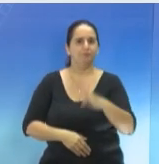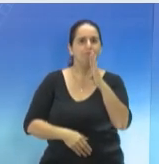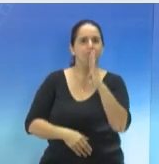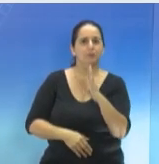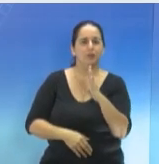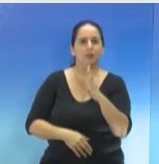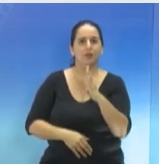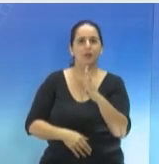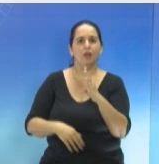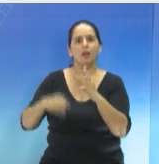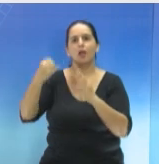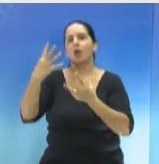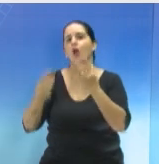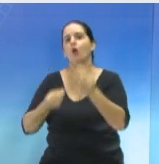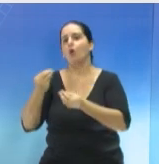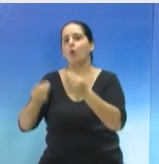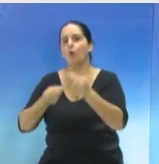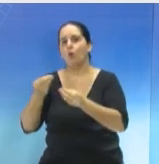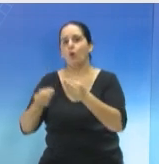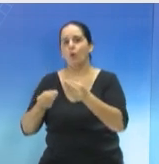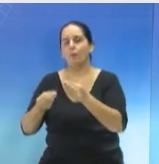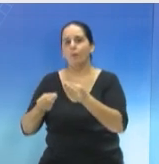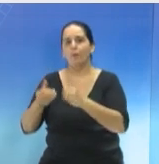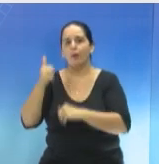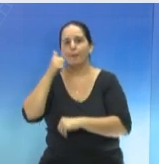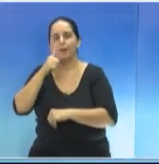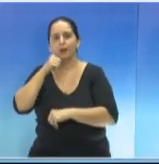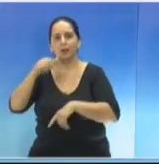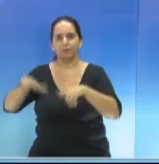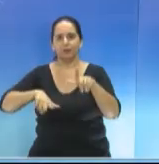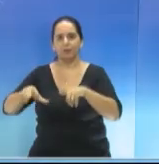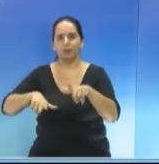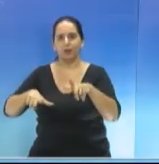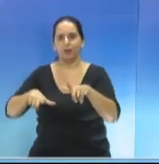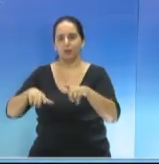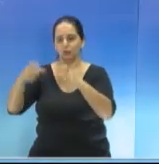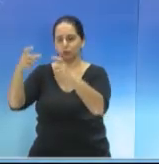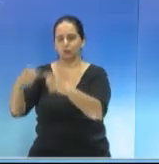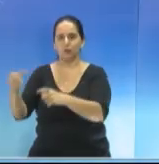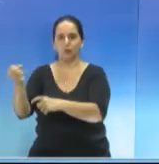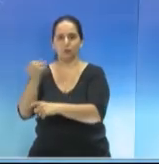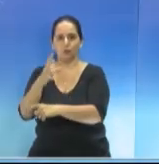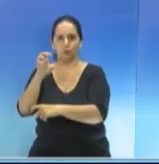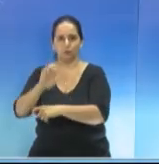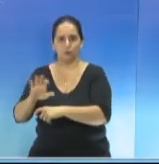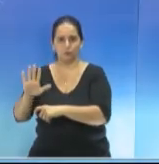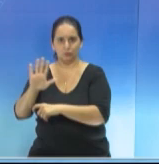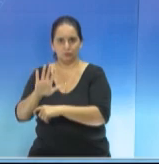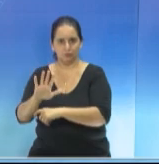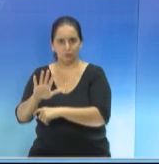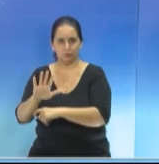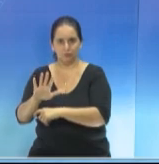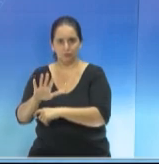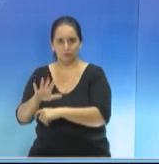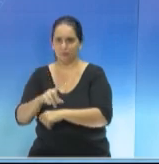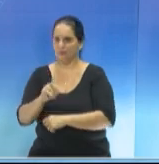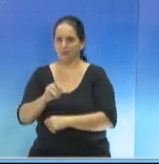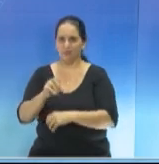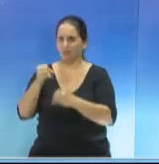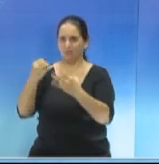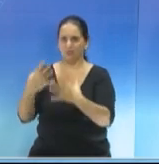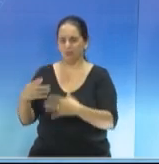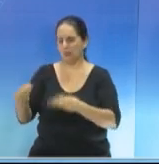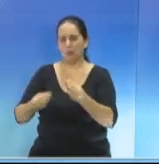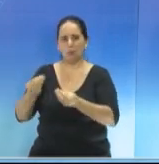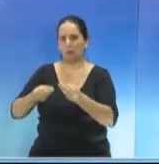sobre as condições de trabalho no Estado Novo. Não era Estado Novo, né? E ele também não relatava as